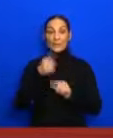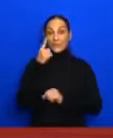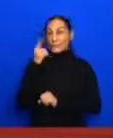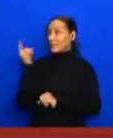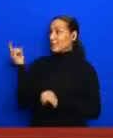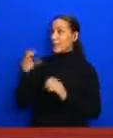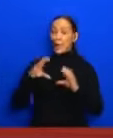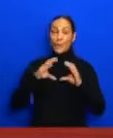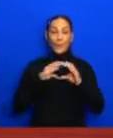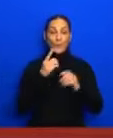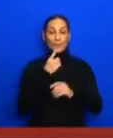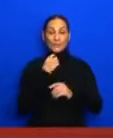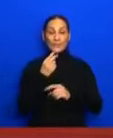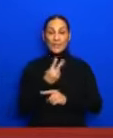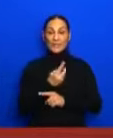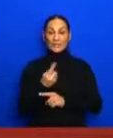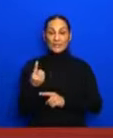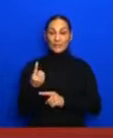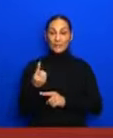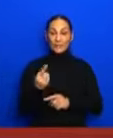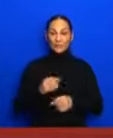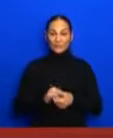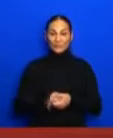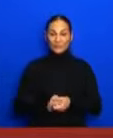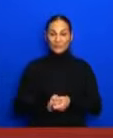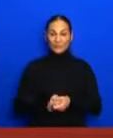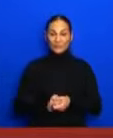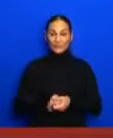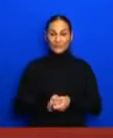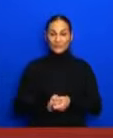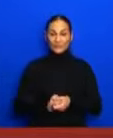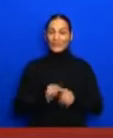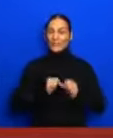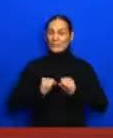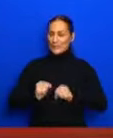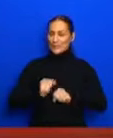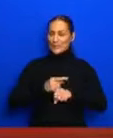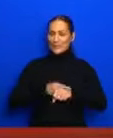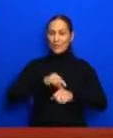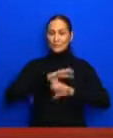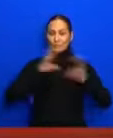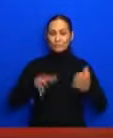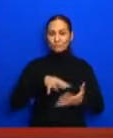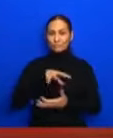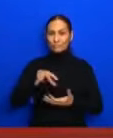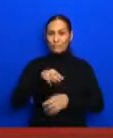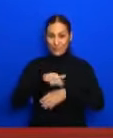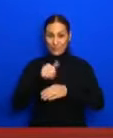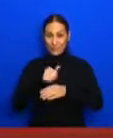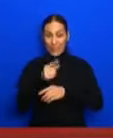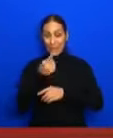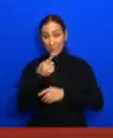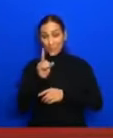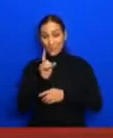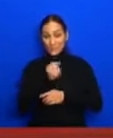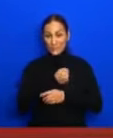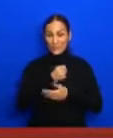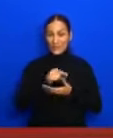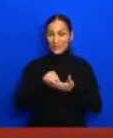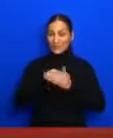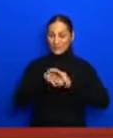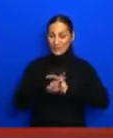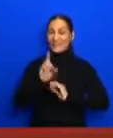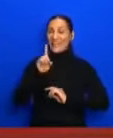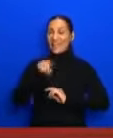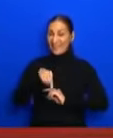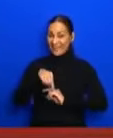na tela. Bola vermelha 21. Vermelho número 21. E pode ser agora, na velocidade do globo. Vamos chamar o vigésimo e último número